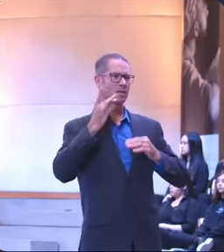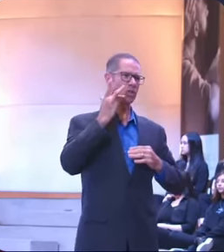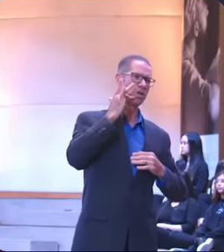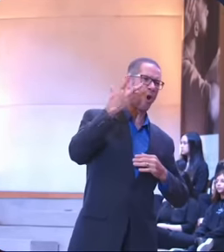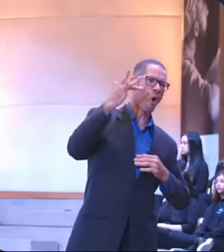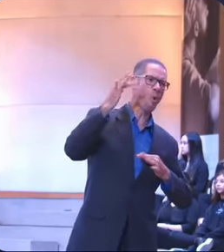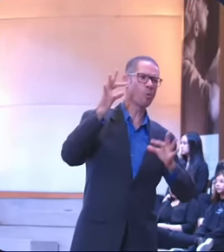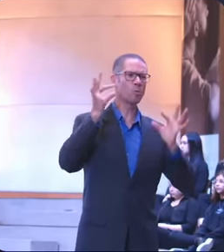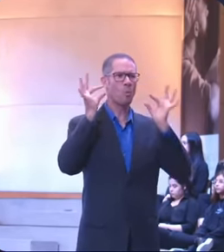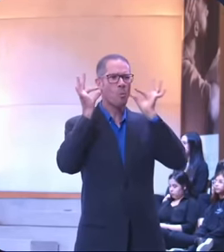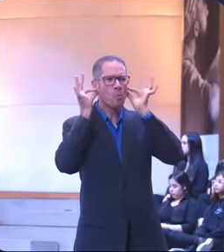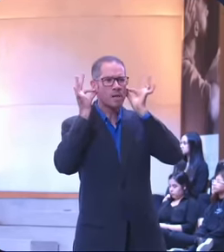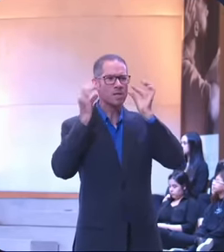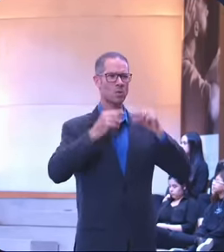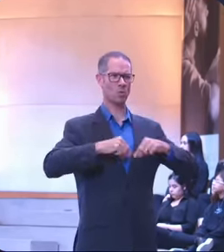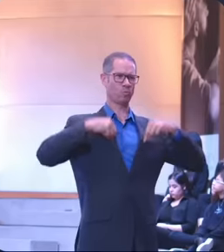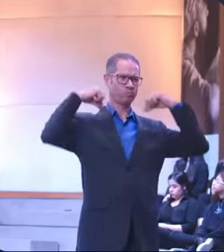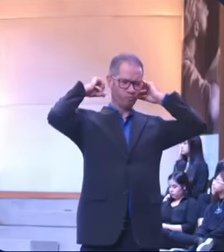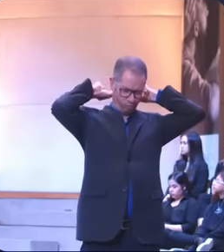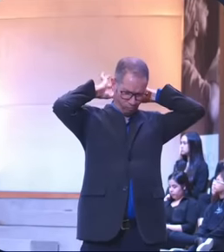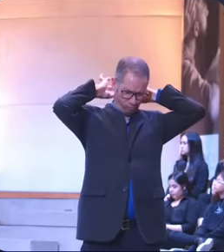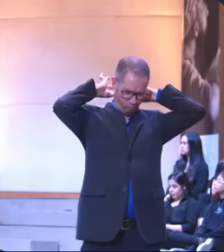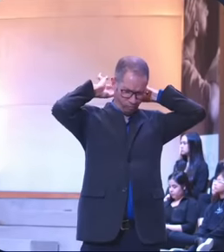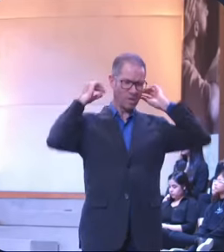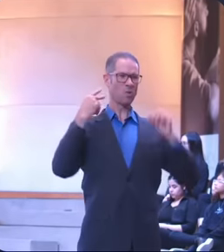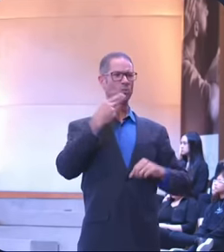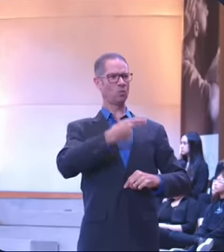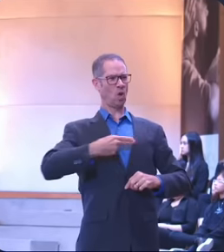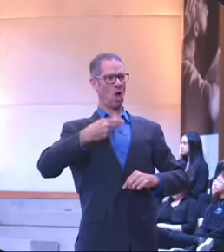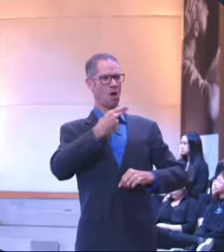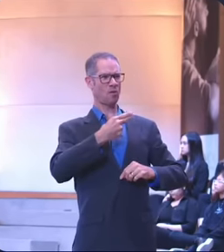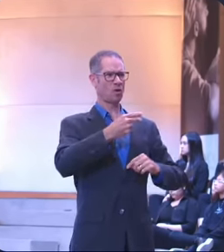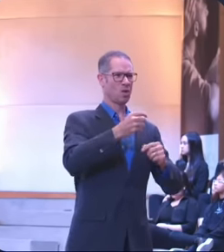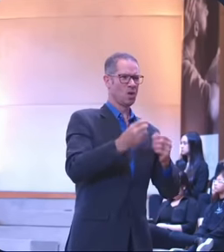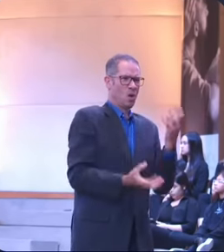ouro que os homens e as mulheres usavam,